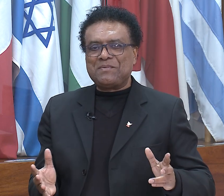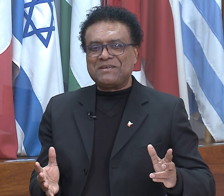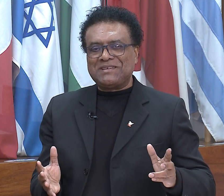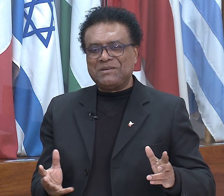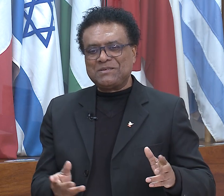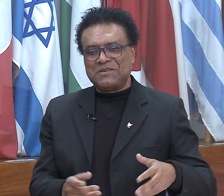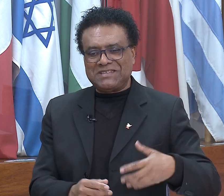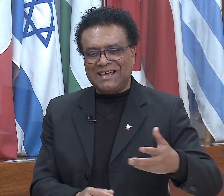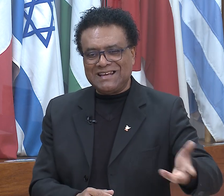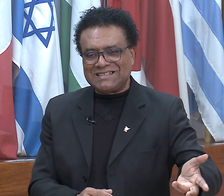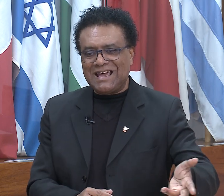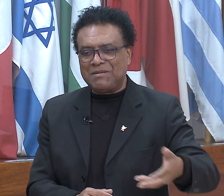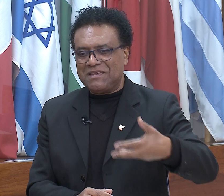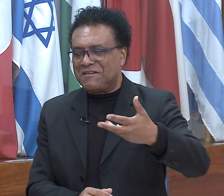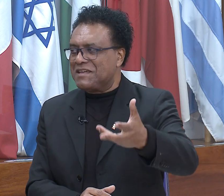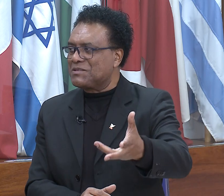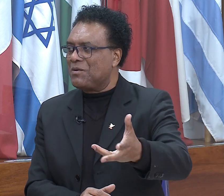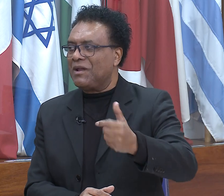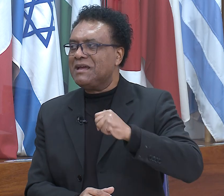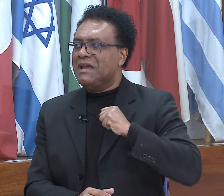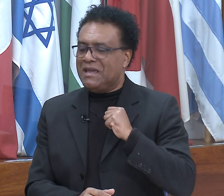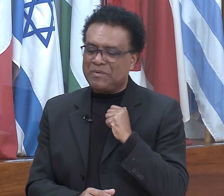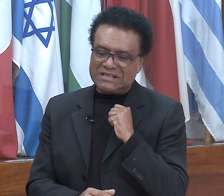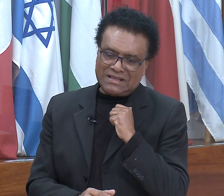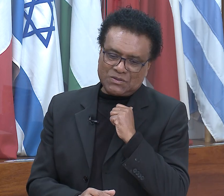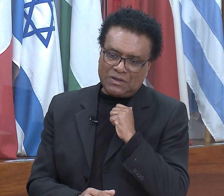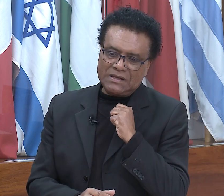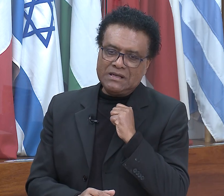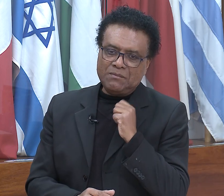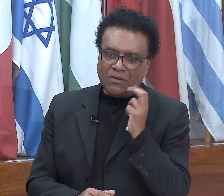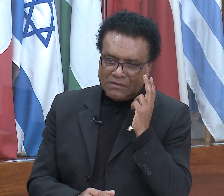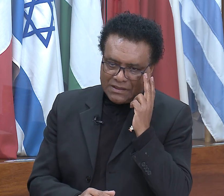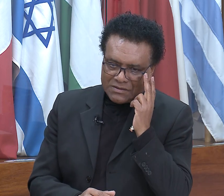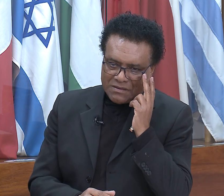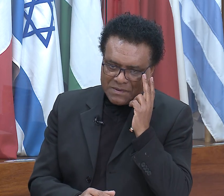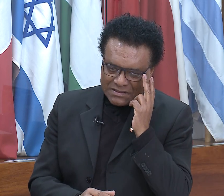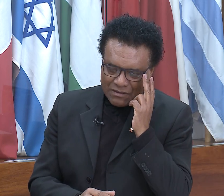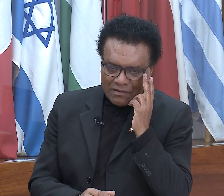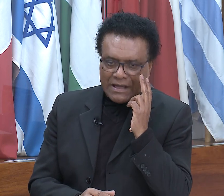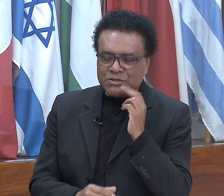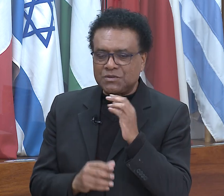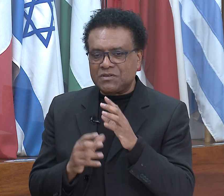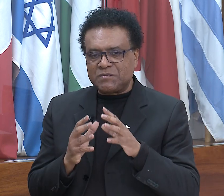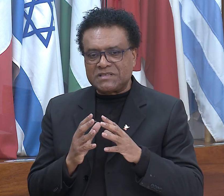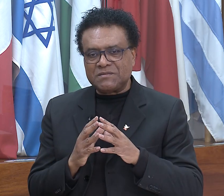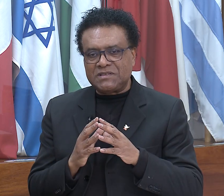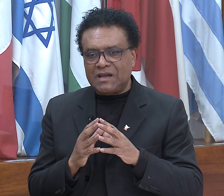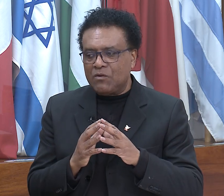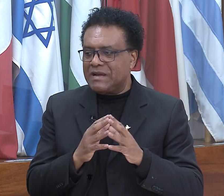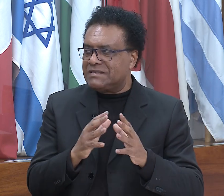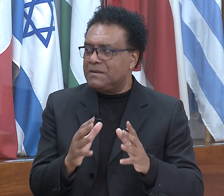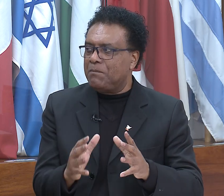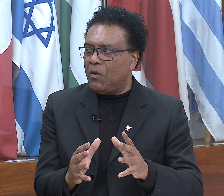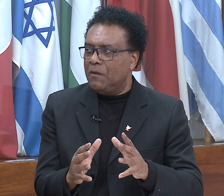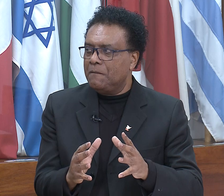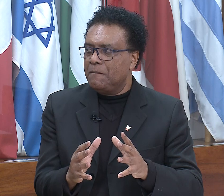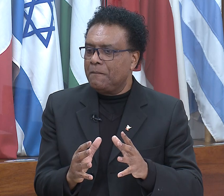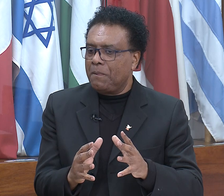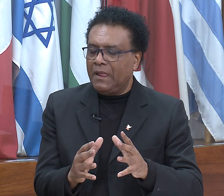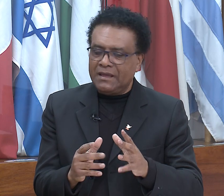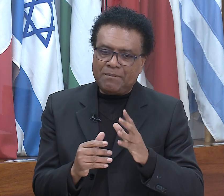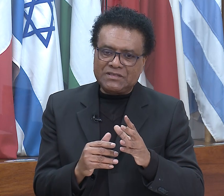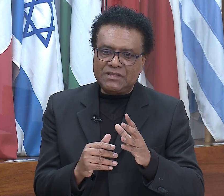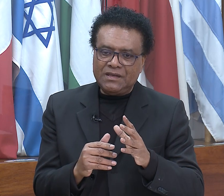consagração perante os alunos mostrar que eles sabem defender a escola representar escola bom Eu sempre pensei acho que nós precisamos ter algo mais amplo